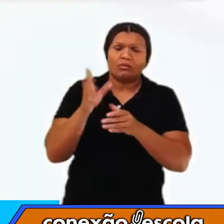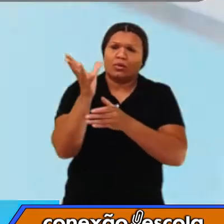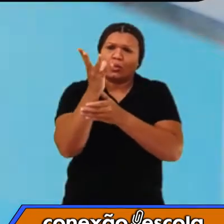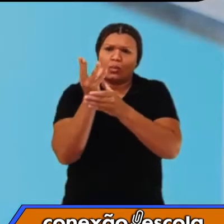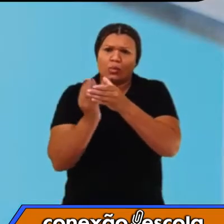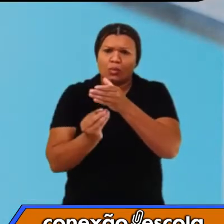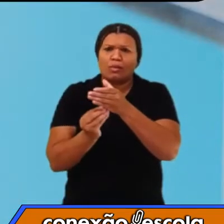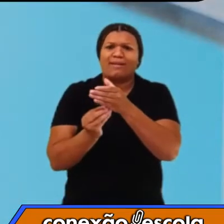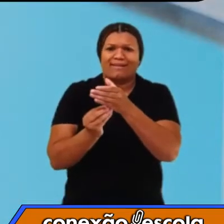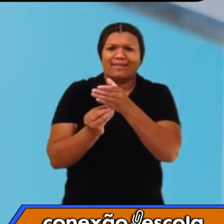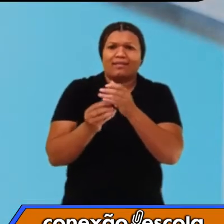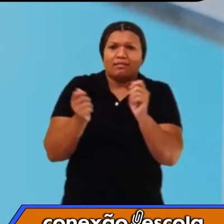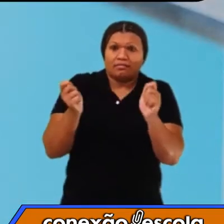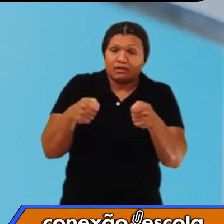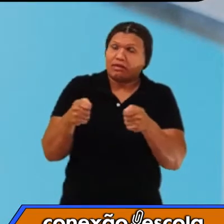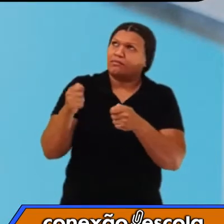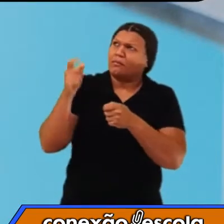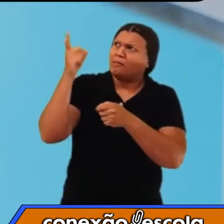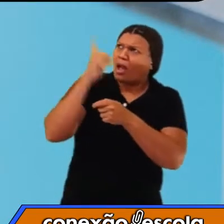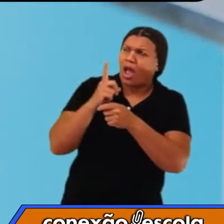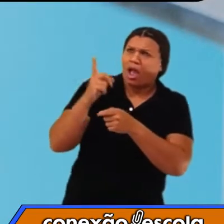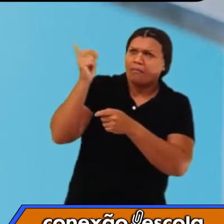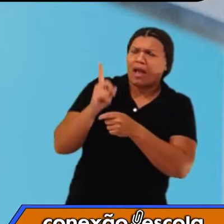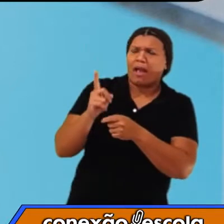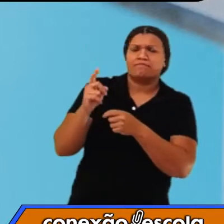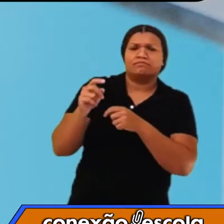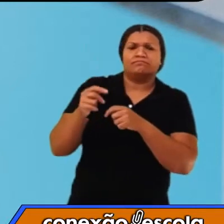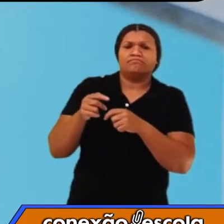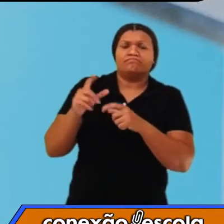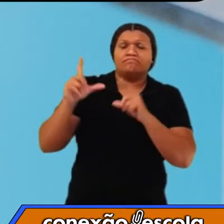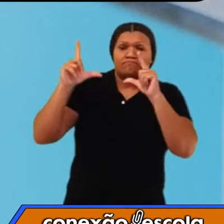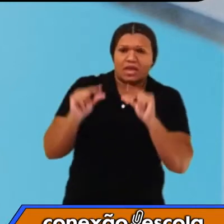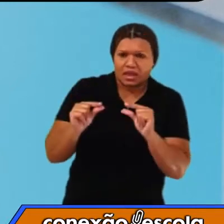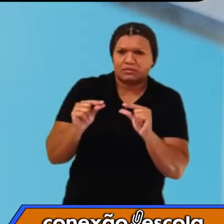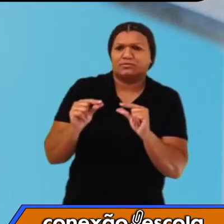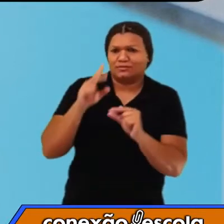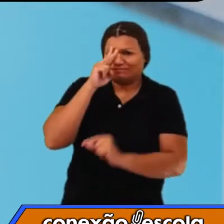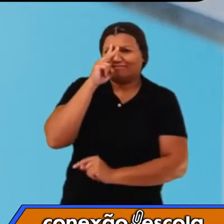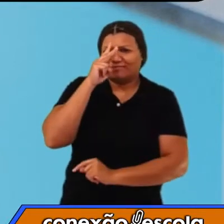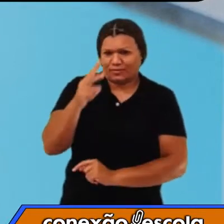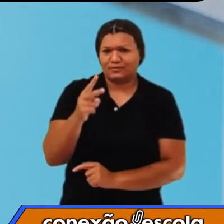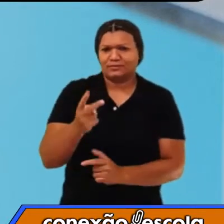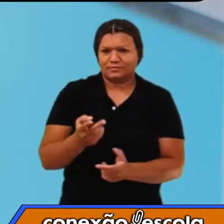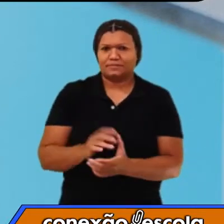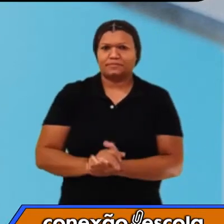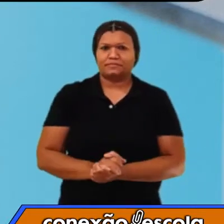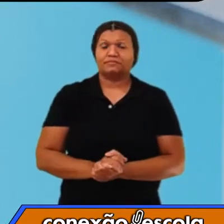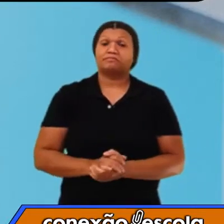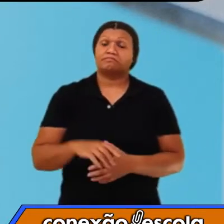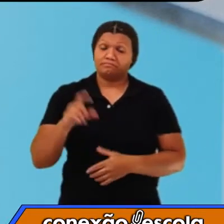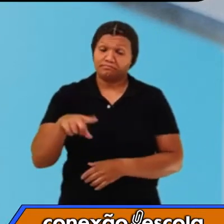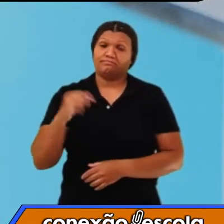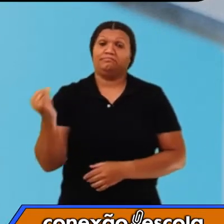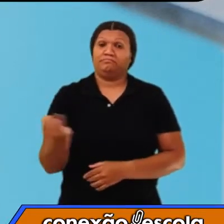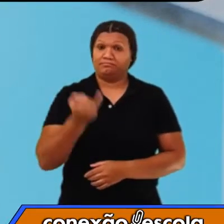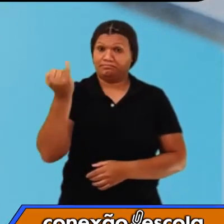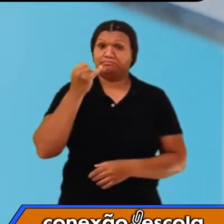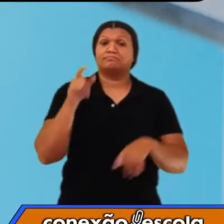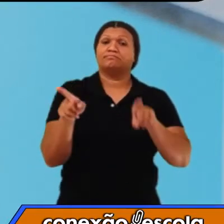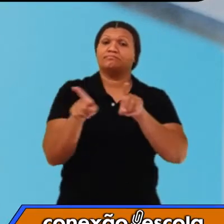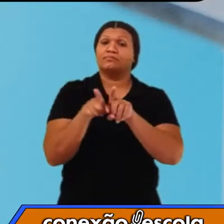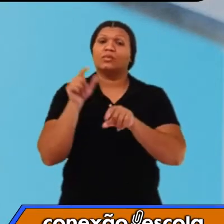atmosfera com menos intensidade, certo? Bom, é importante,